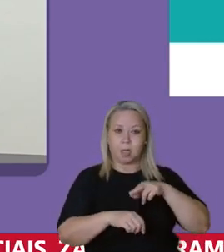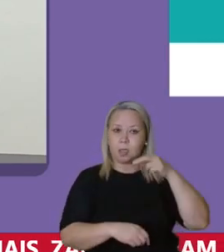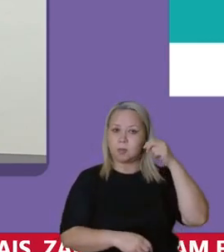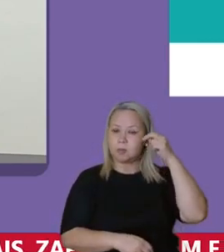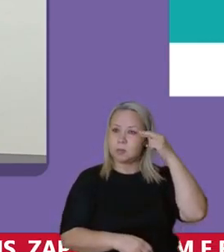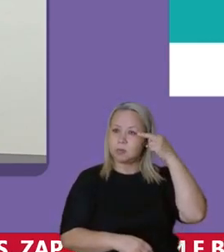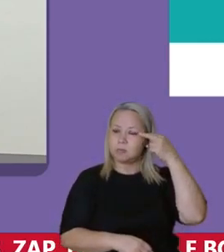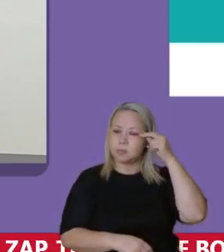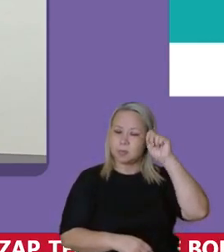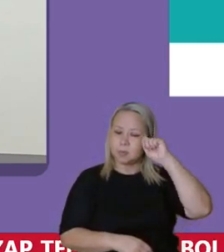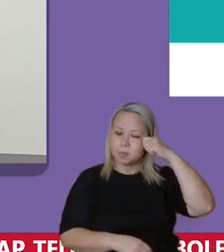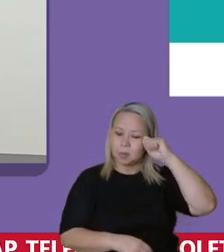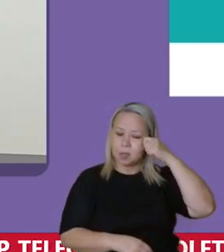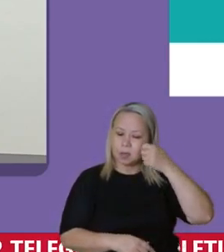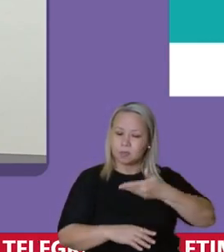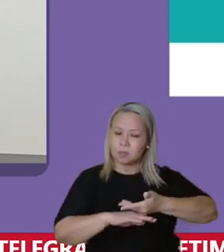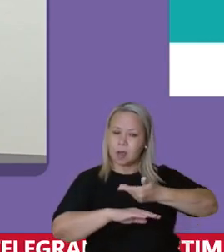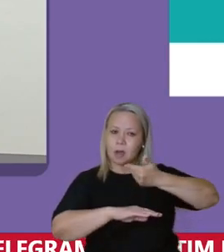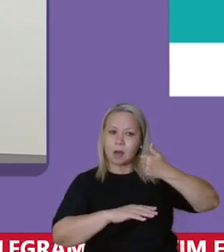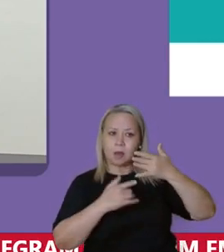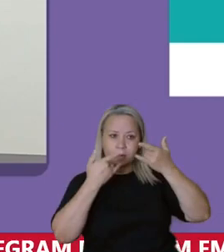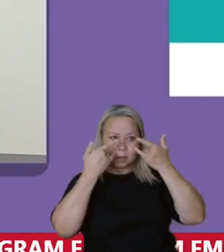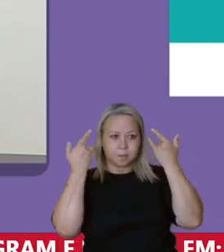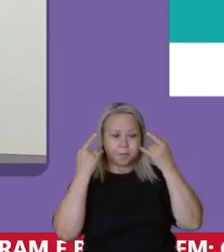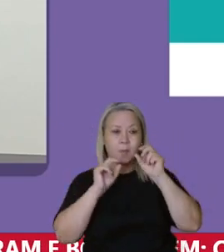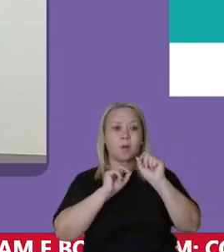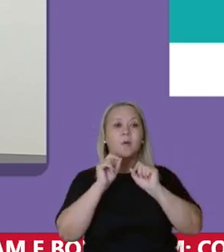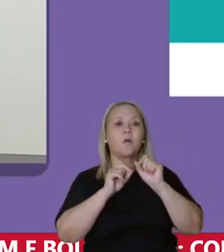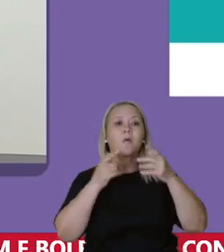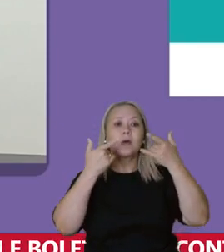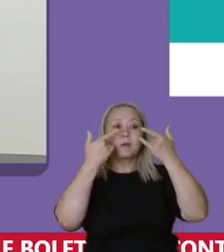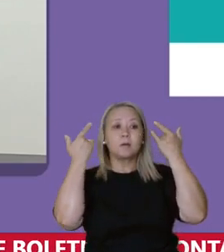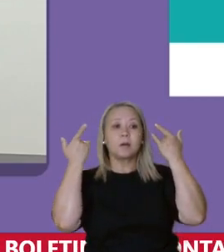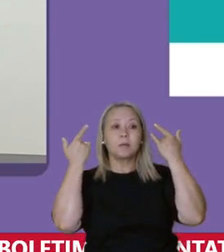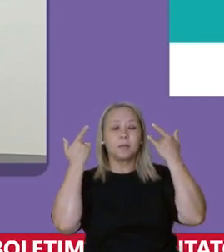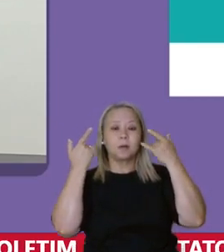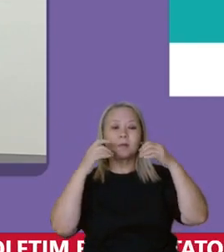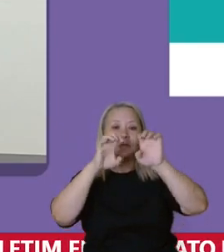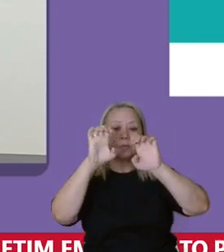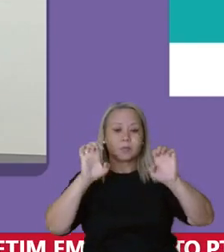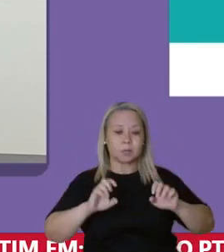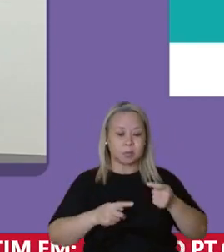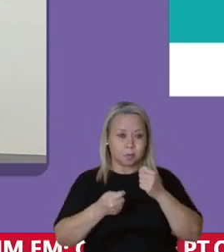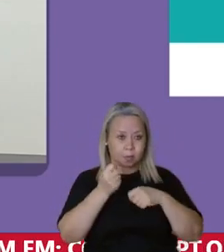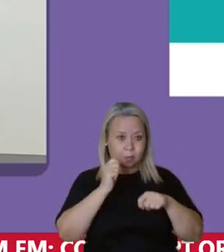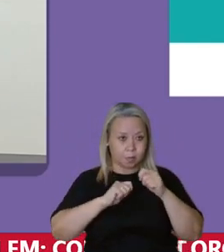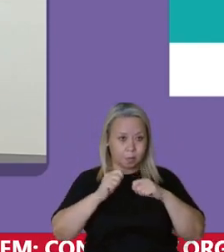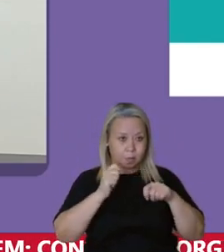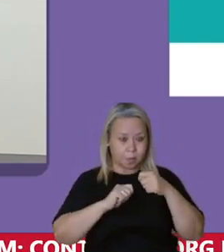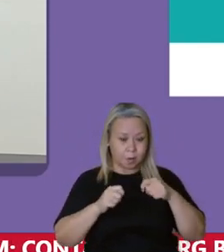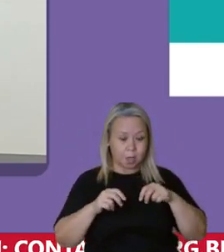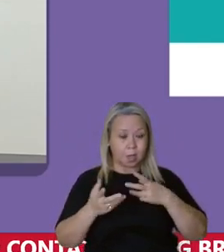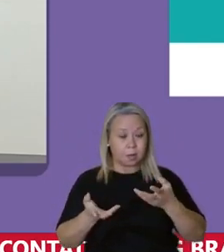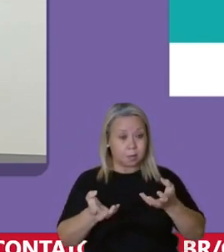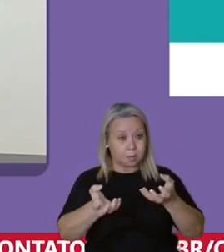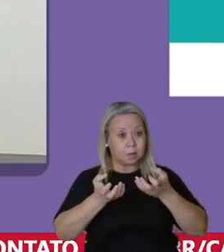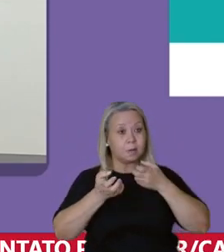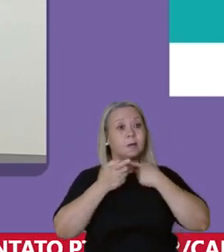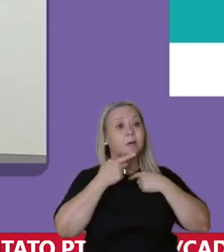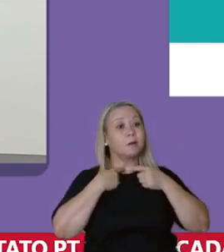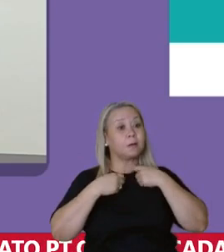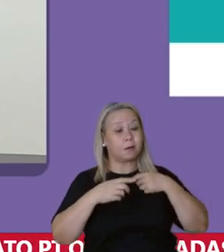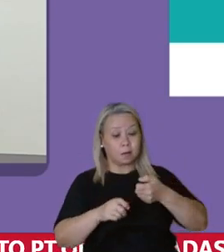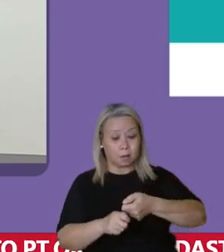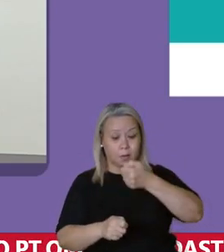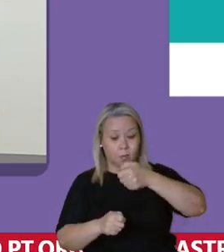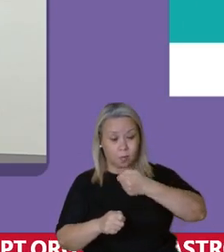são anteriores ao capitalismo. O que é o capitalismo? O capitalismo é um sistema econômico no qual visa lucro, né? Ou